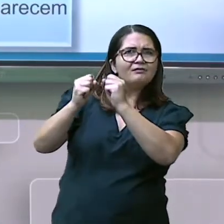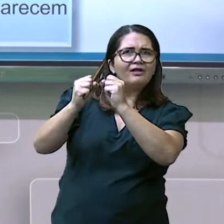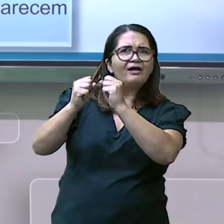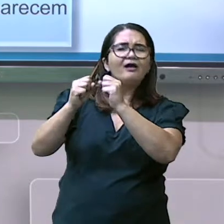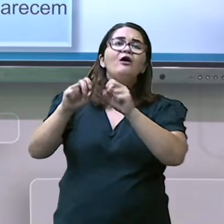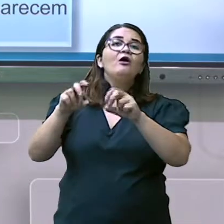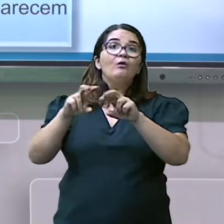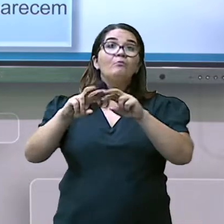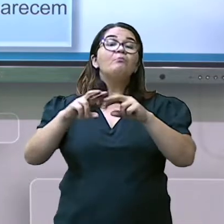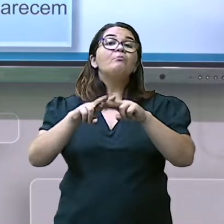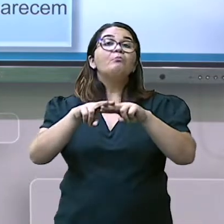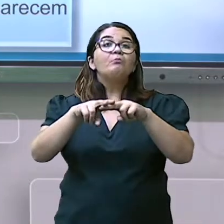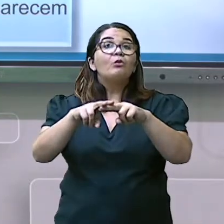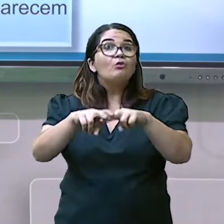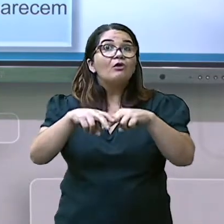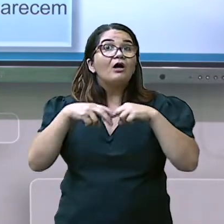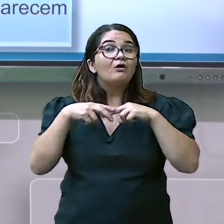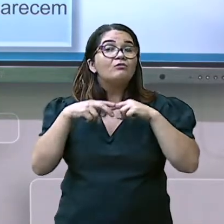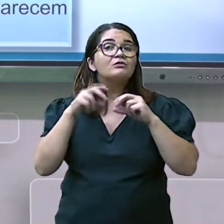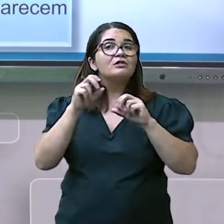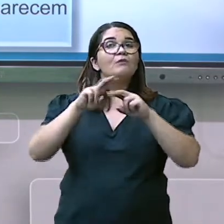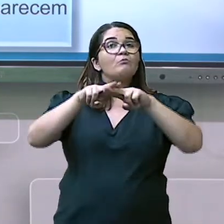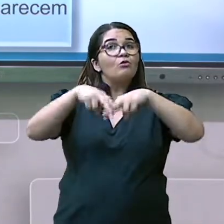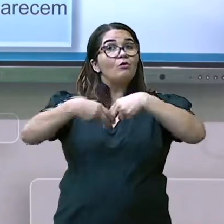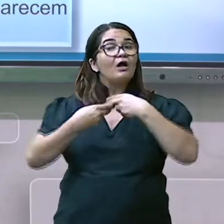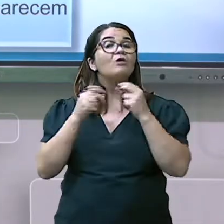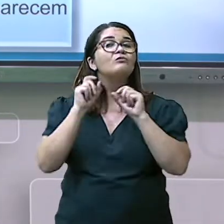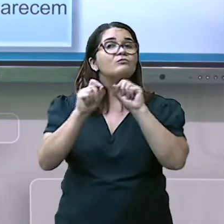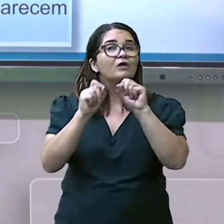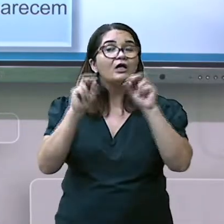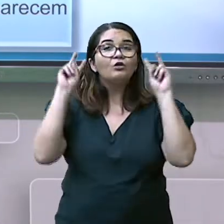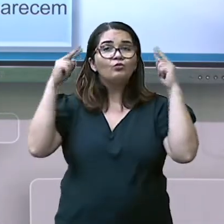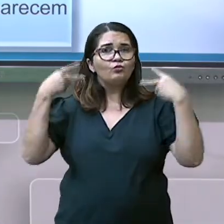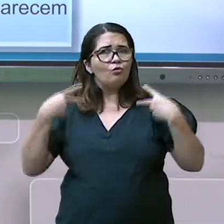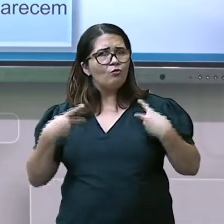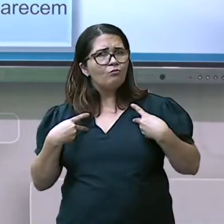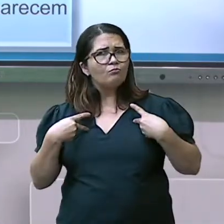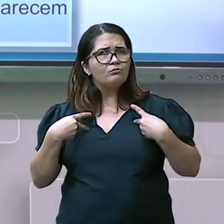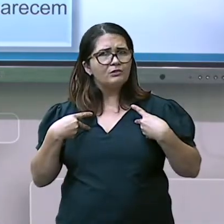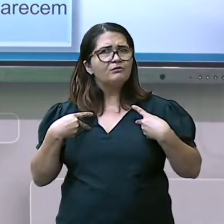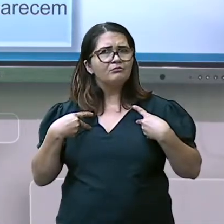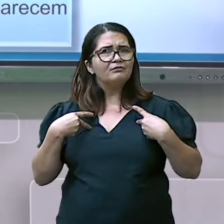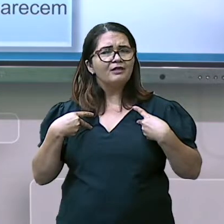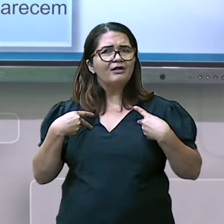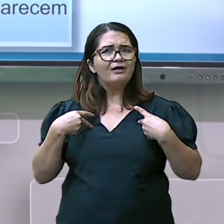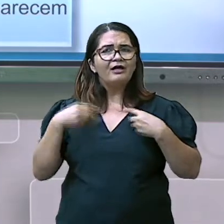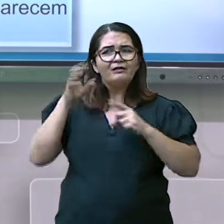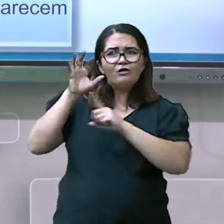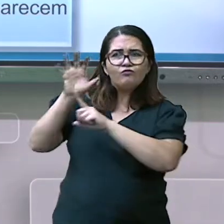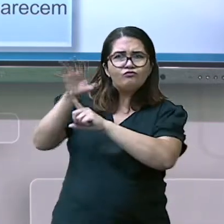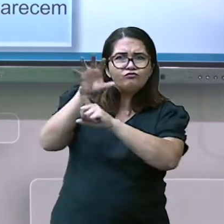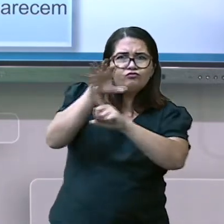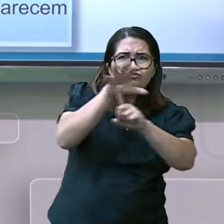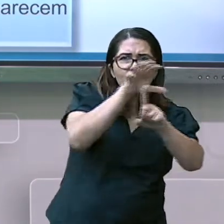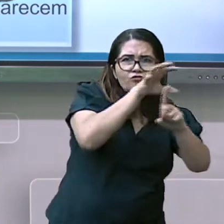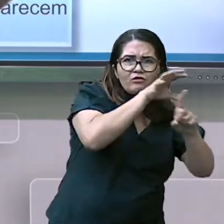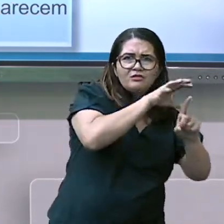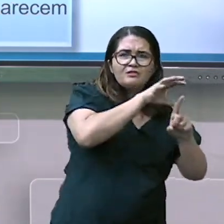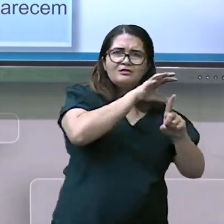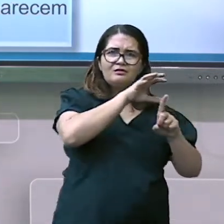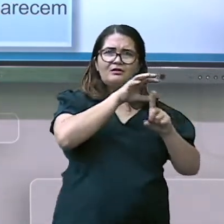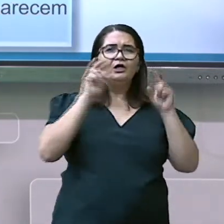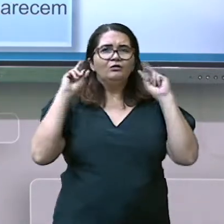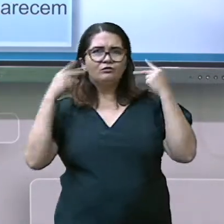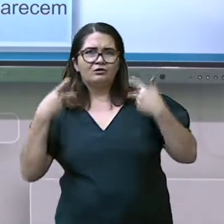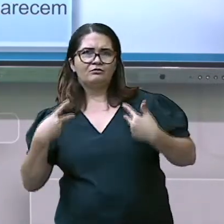Ficam, mais afastados. Quando nós queremos ter uma paisagem mais natural, nós temos que andar